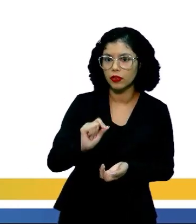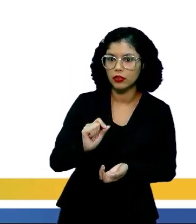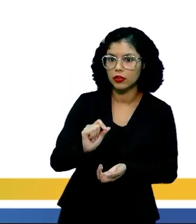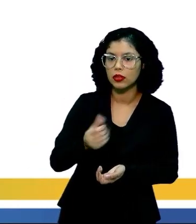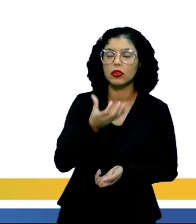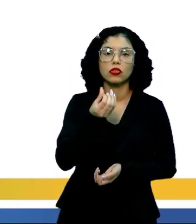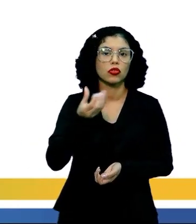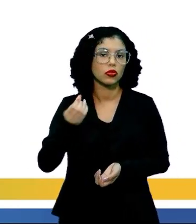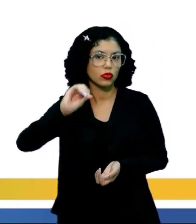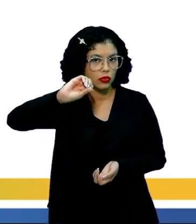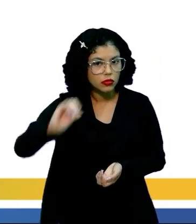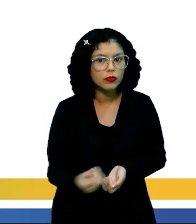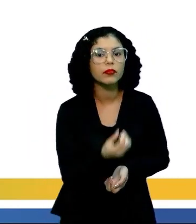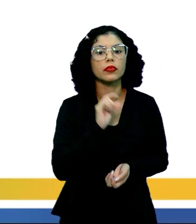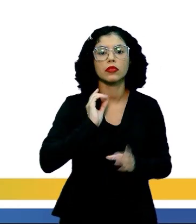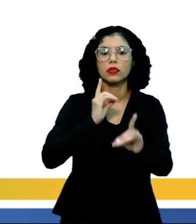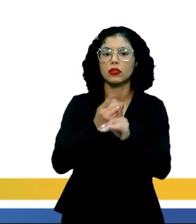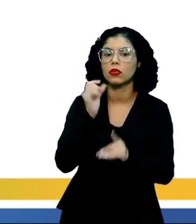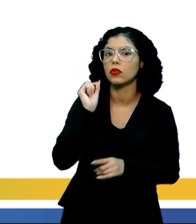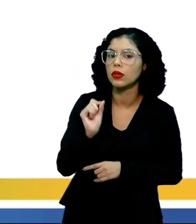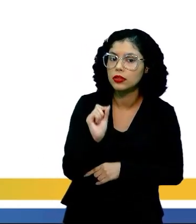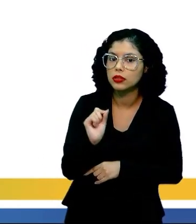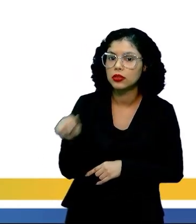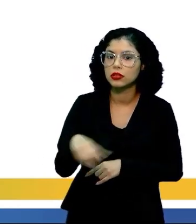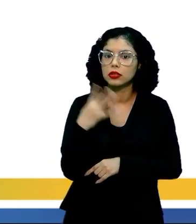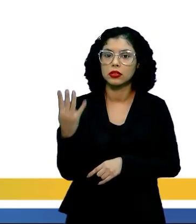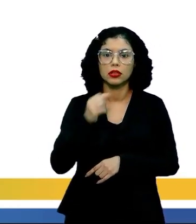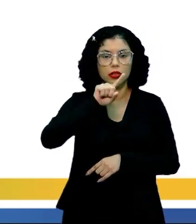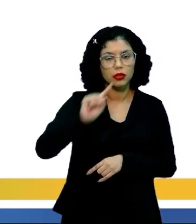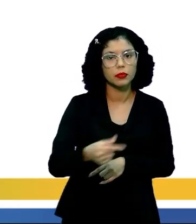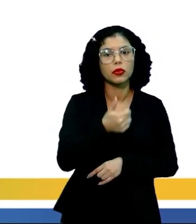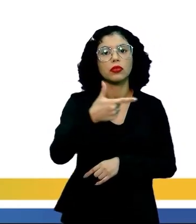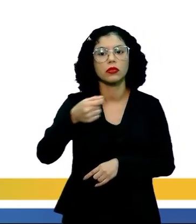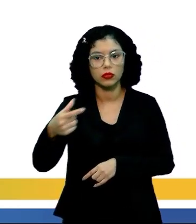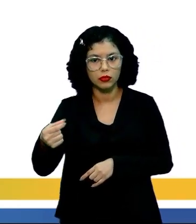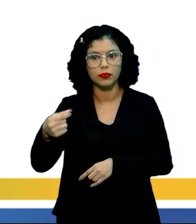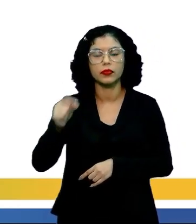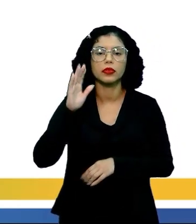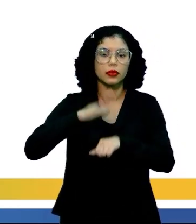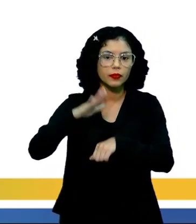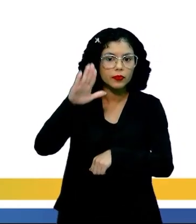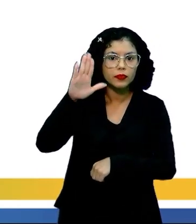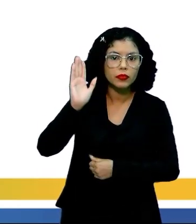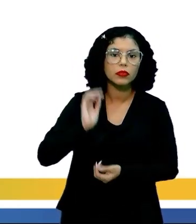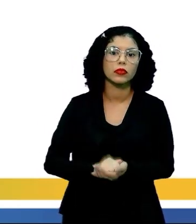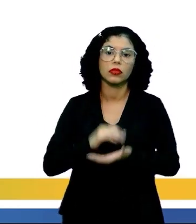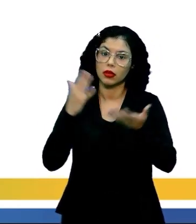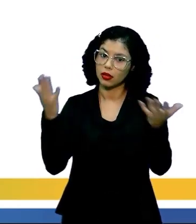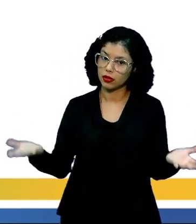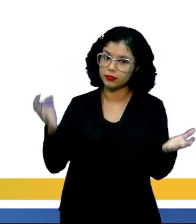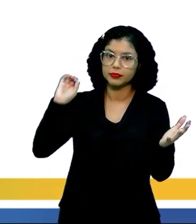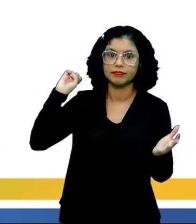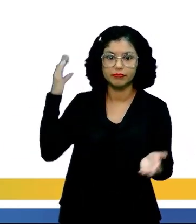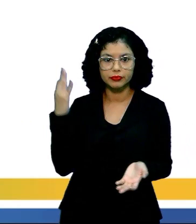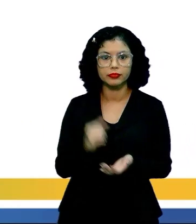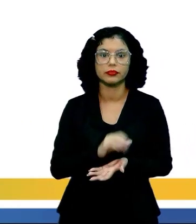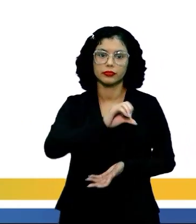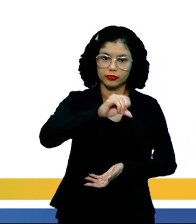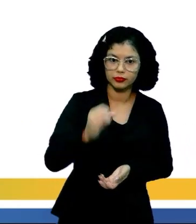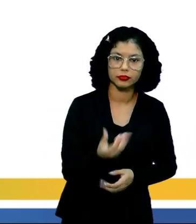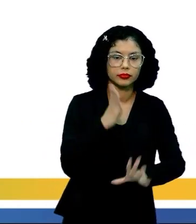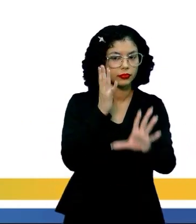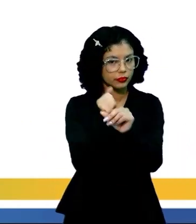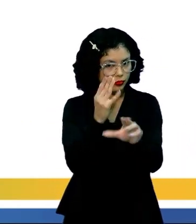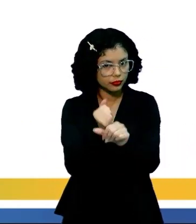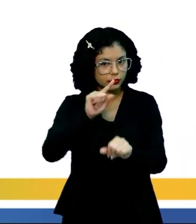20% de 6.000, eu vou encontrar exatamente o quê? 1.200 bombons a mais. Logo, 6.000